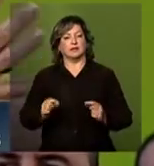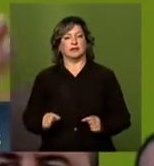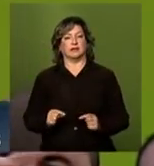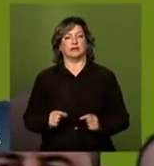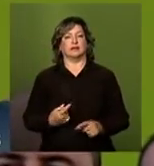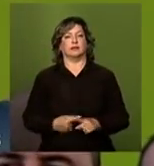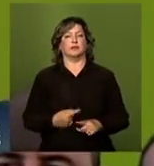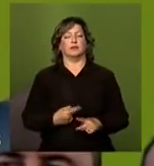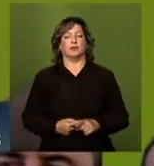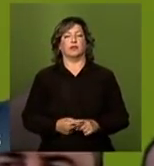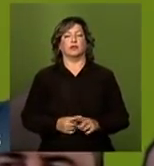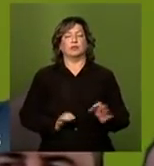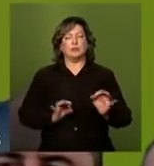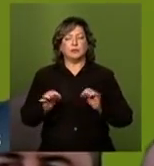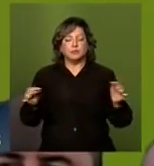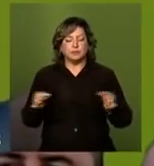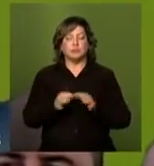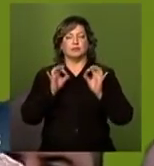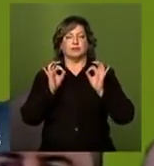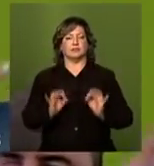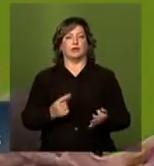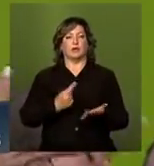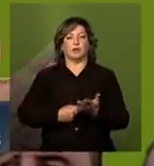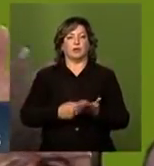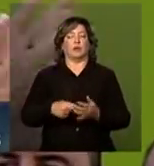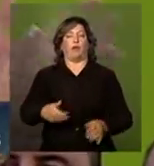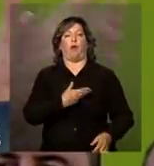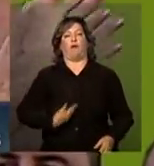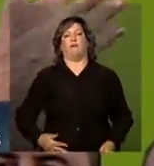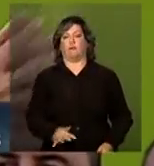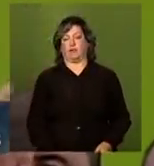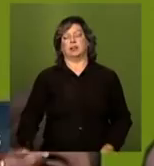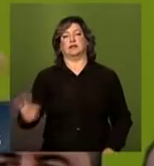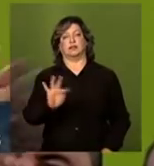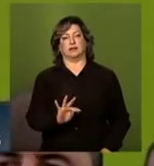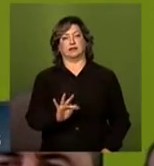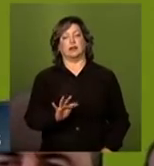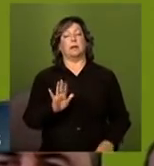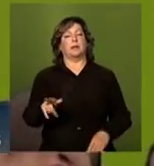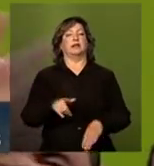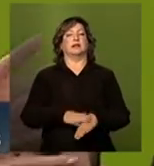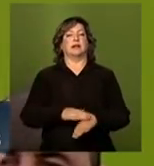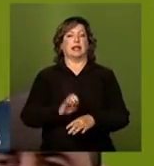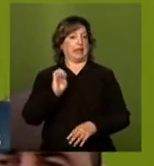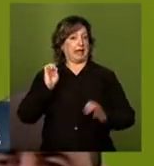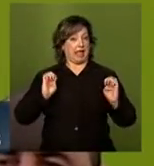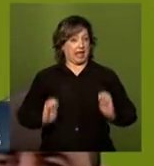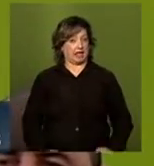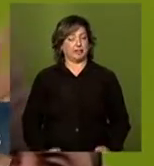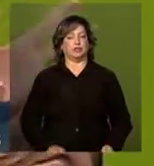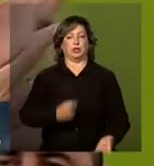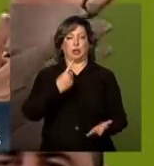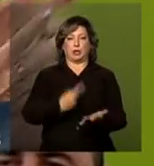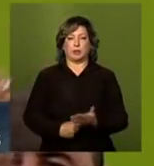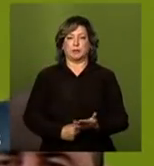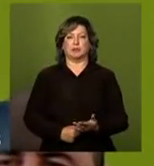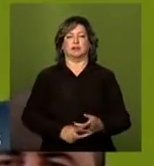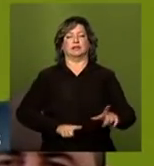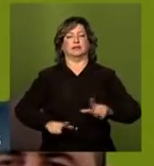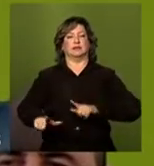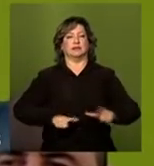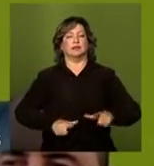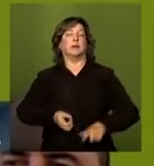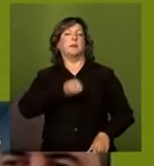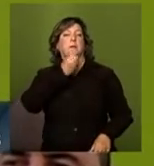pelos acertos do nosso governo federal mas a senora era conduzindo também com ética com compromisso com uma gestão pública